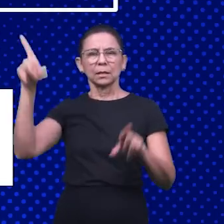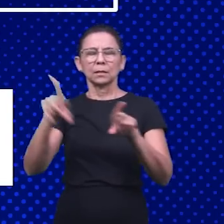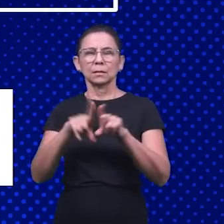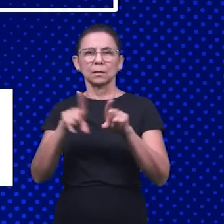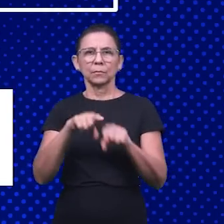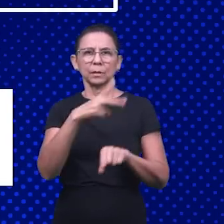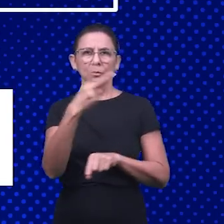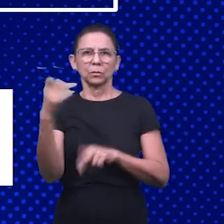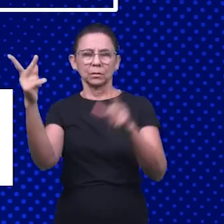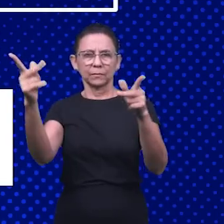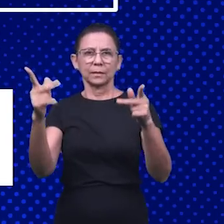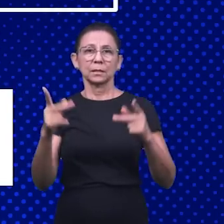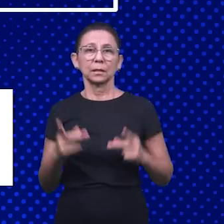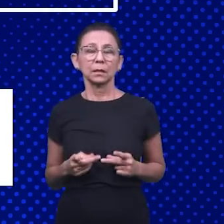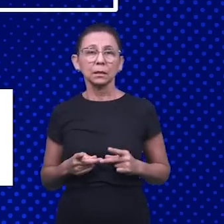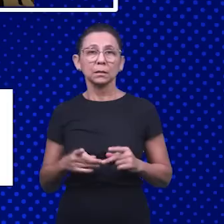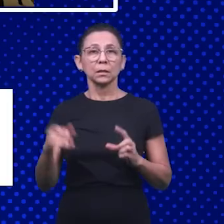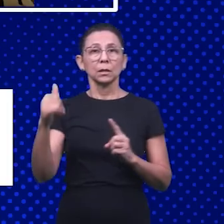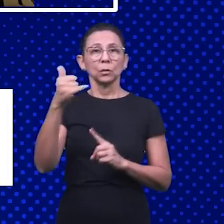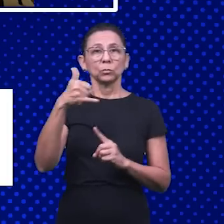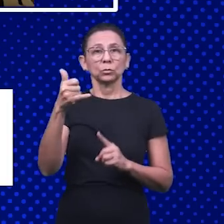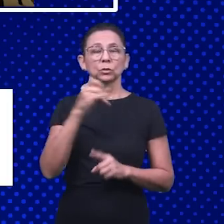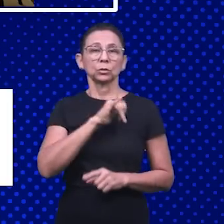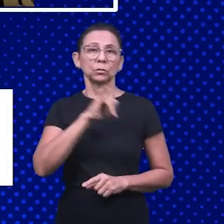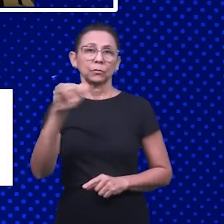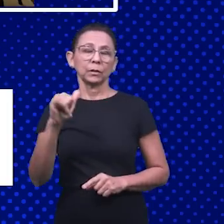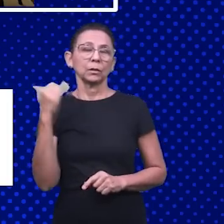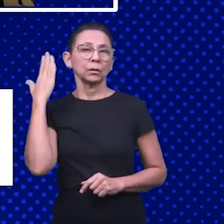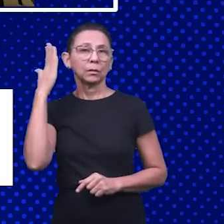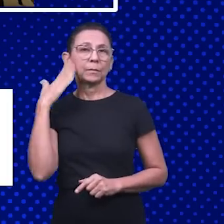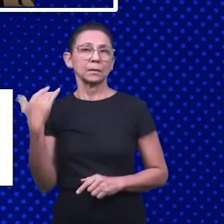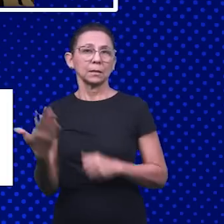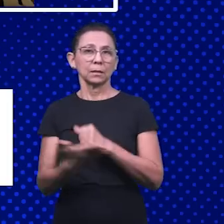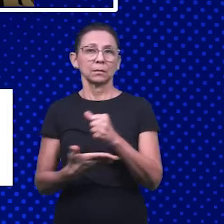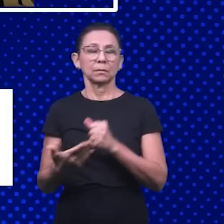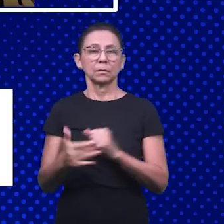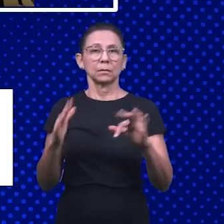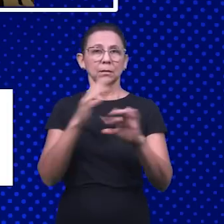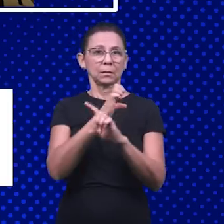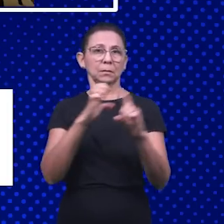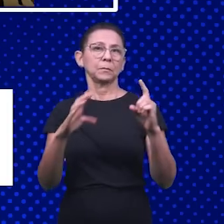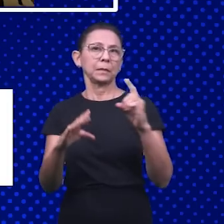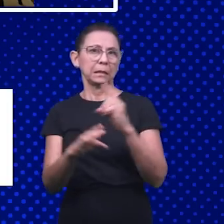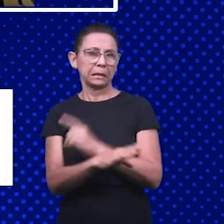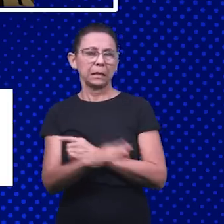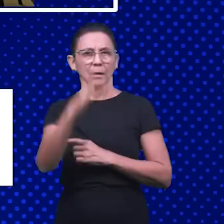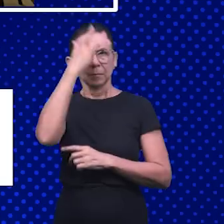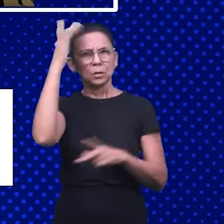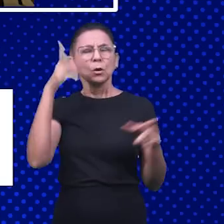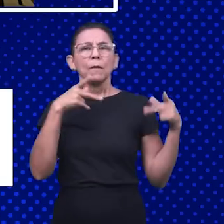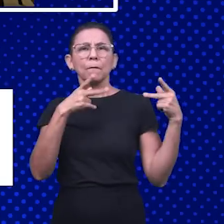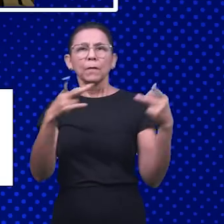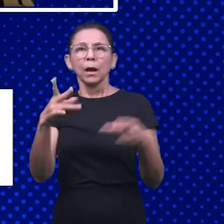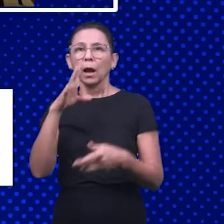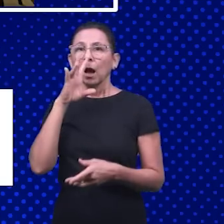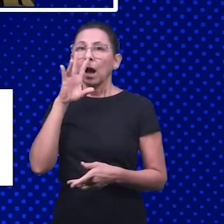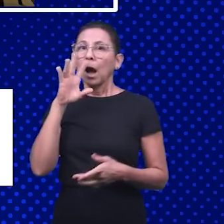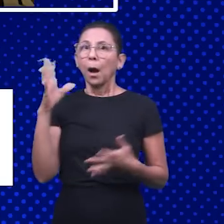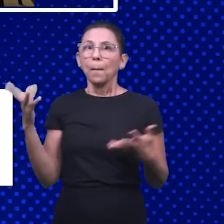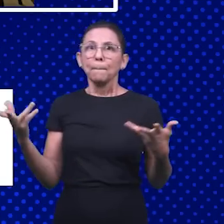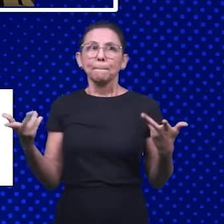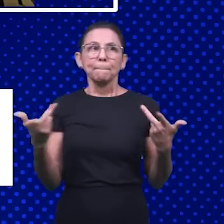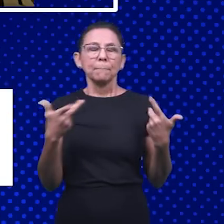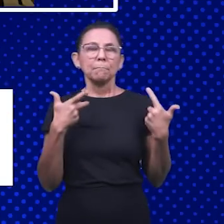autoridades. O ungido Renato Rotti nos contou que a mensagem teve como base a Escola Bíblica Dominical e que uma das visitantes ficou maravilhada com